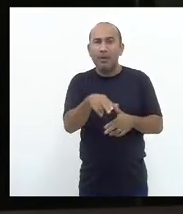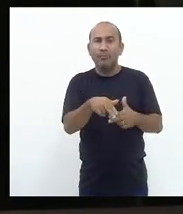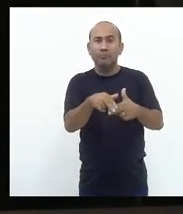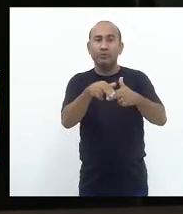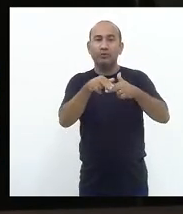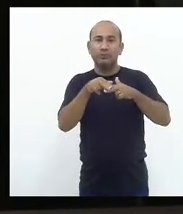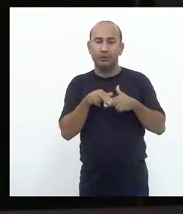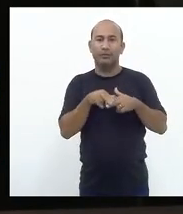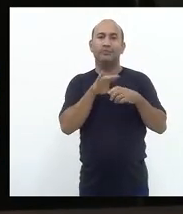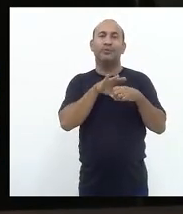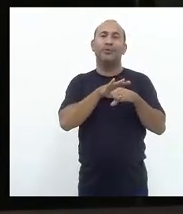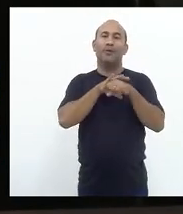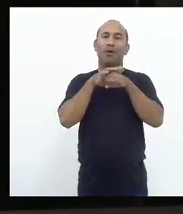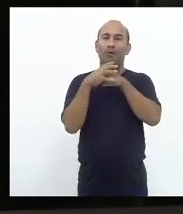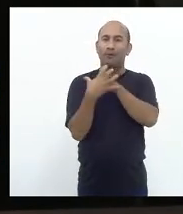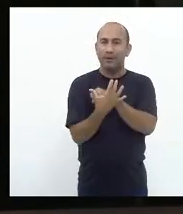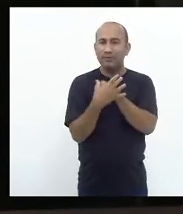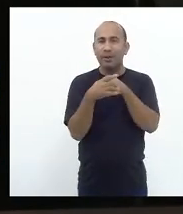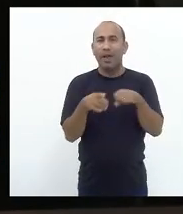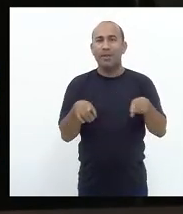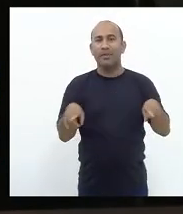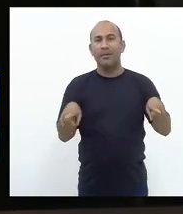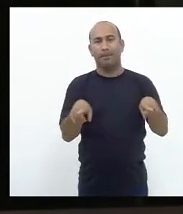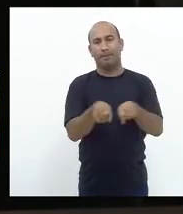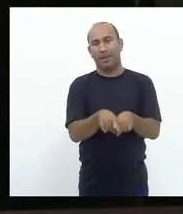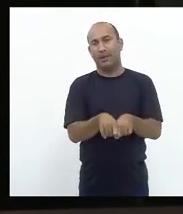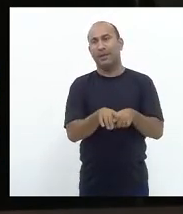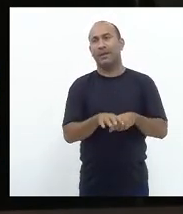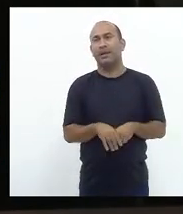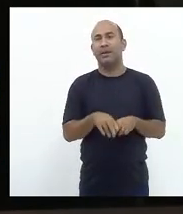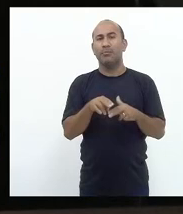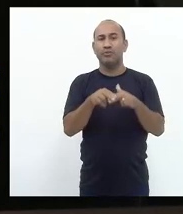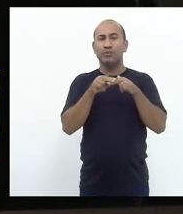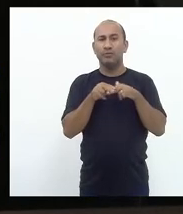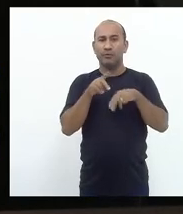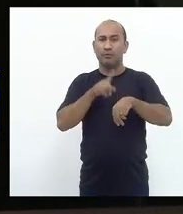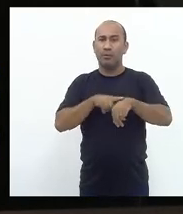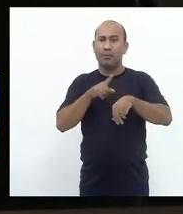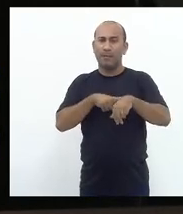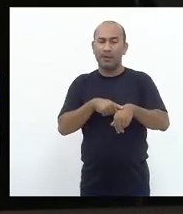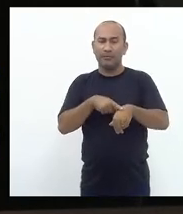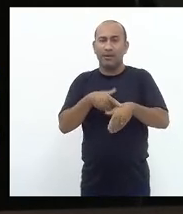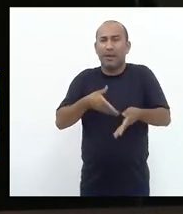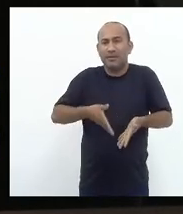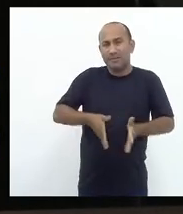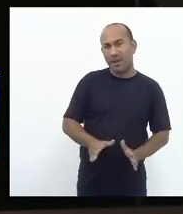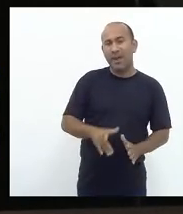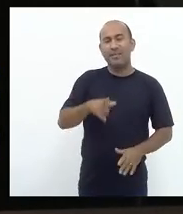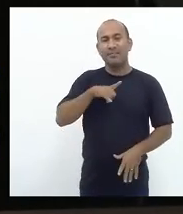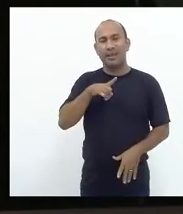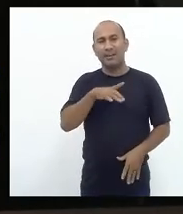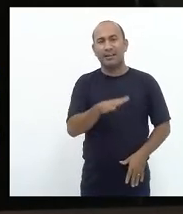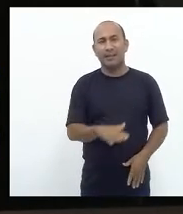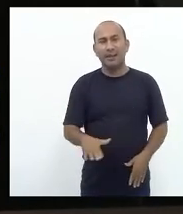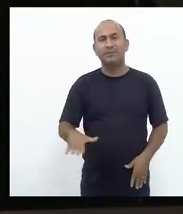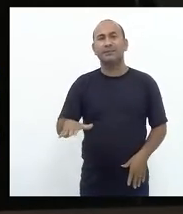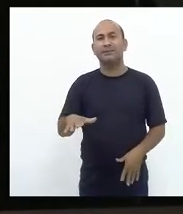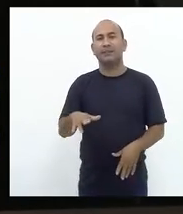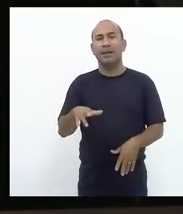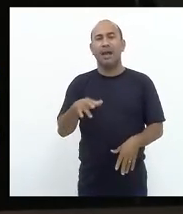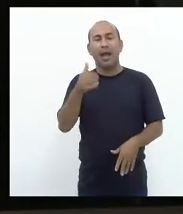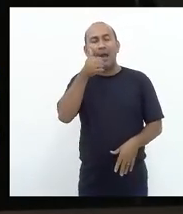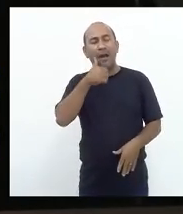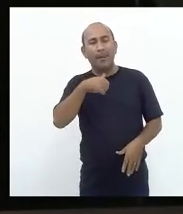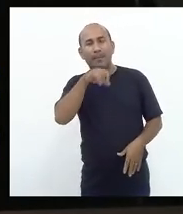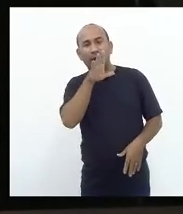Covid, órfãos também no momento do parto, tem muitas crianças, as mães, elas morrem no momento